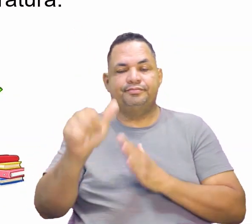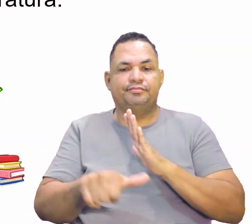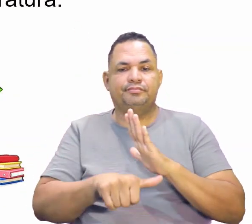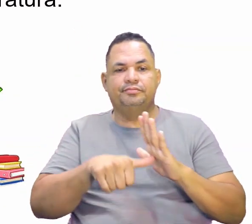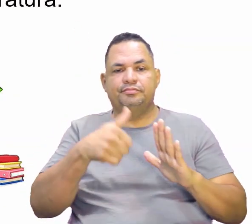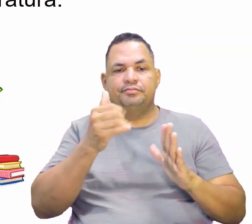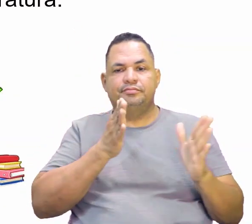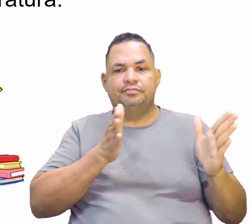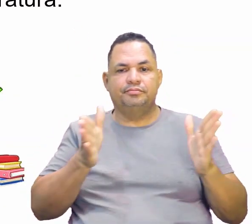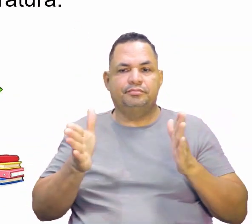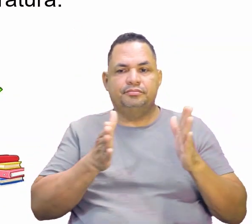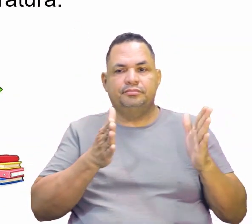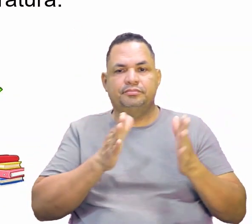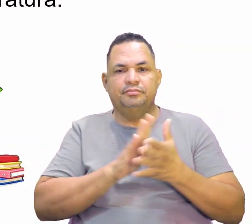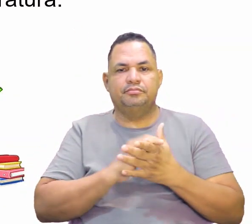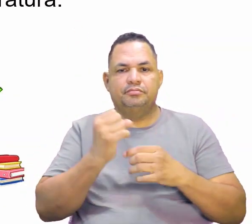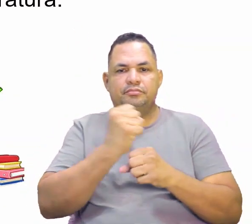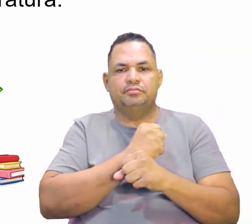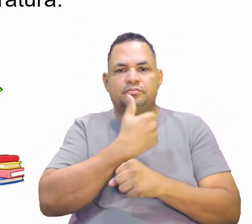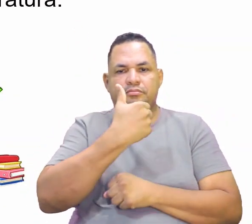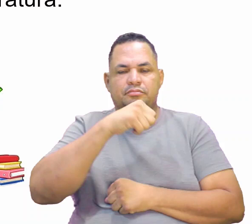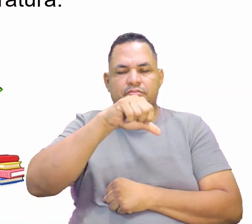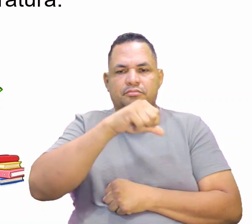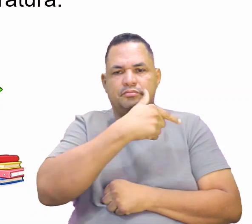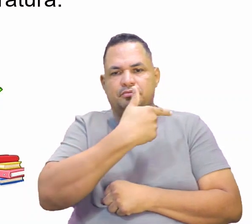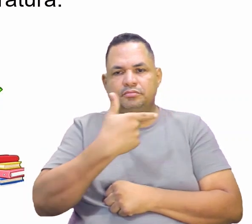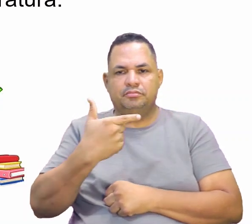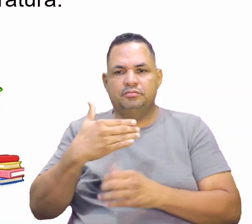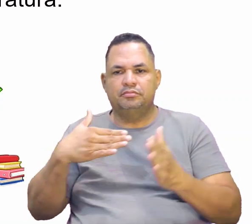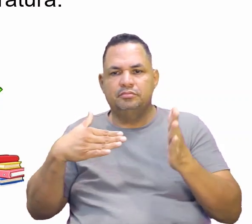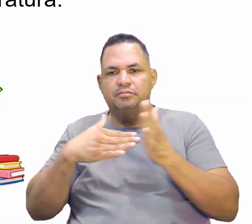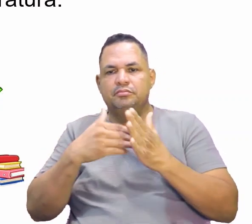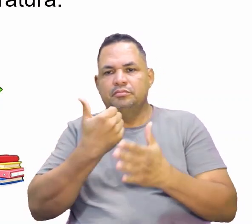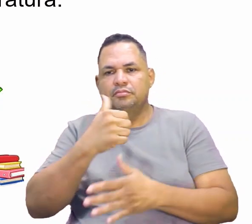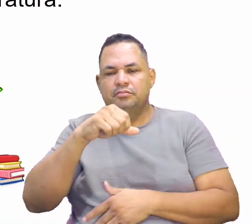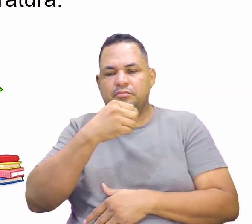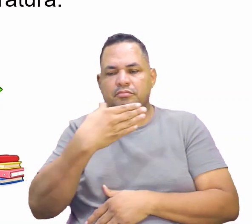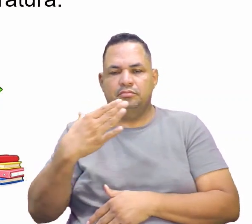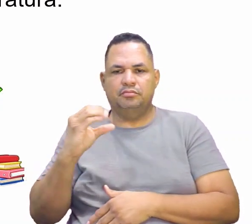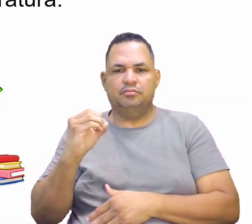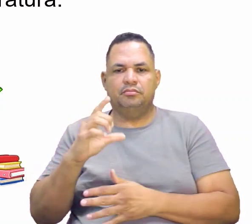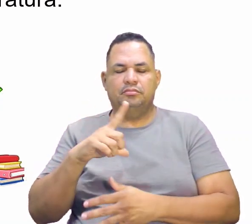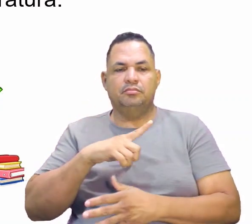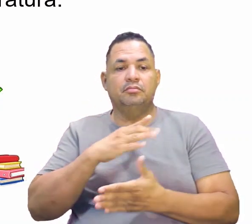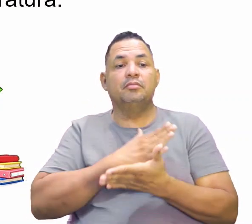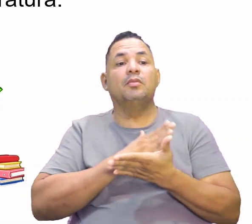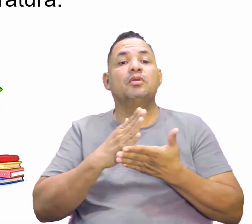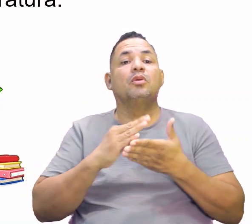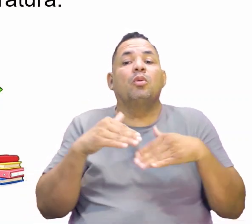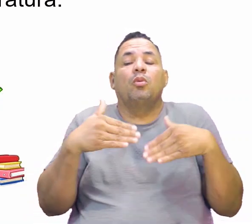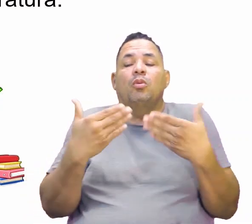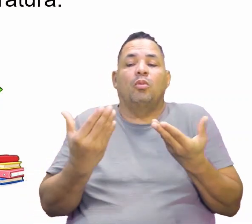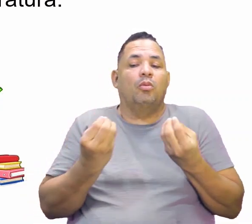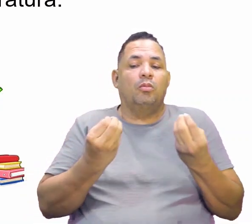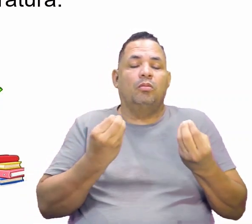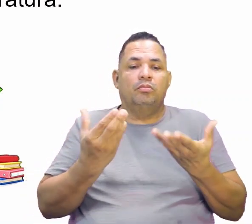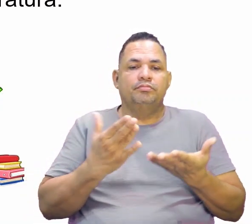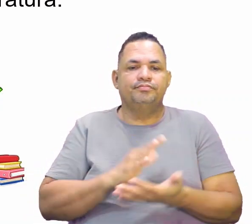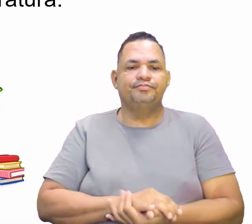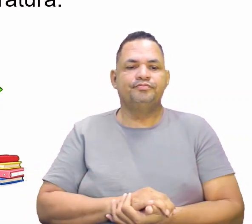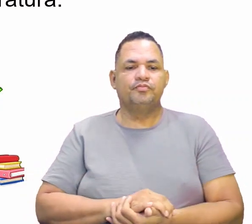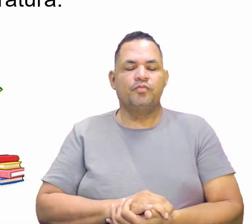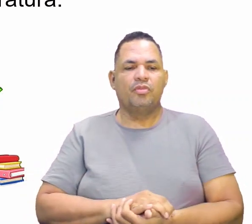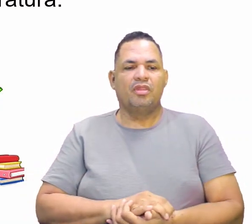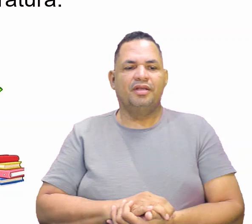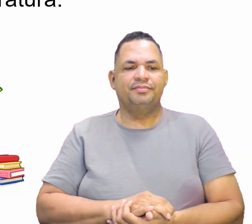de 1922 a 1930. Isso. Teve início com o quê, pessoal? Lembram? Nós falamos